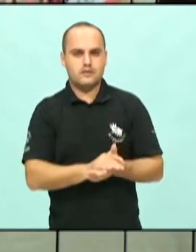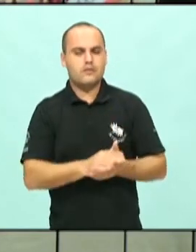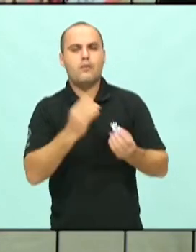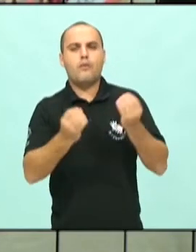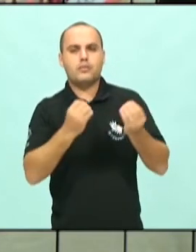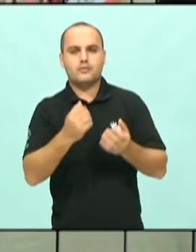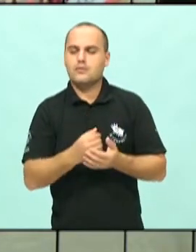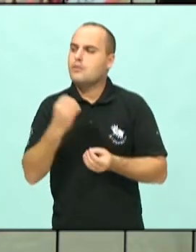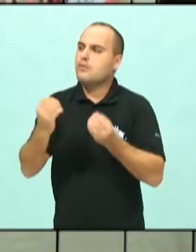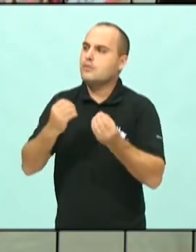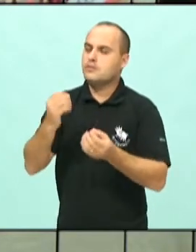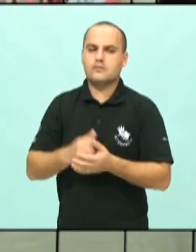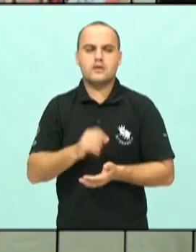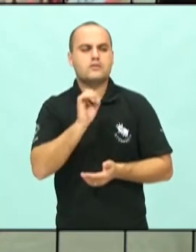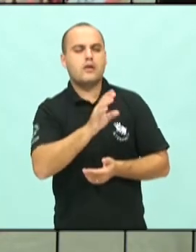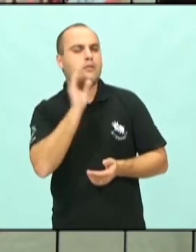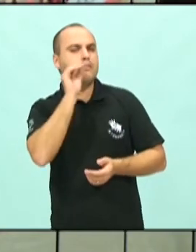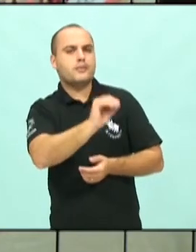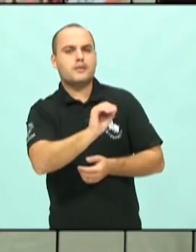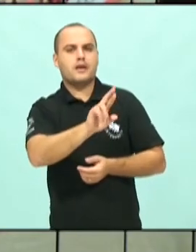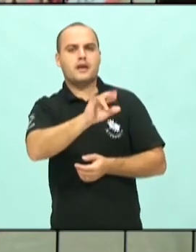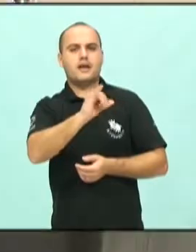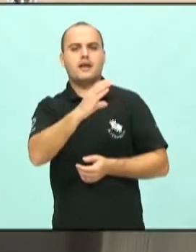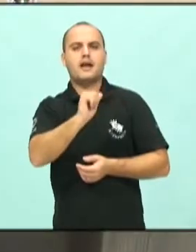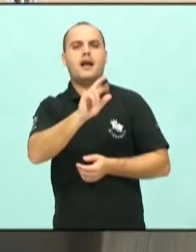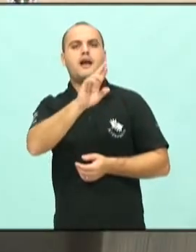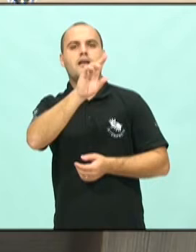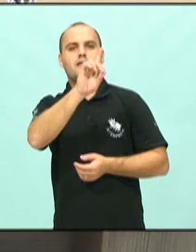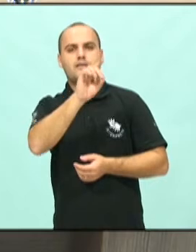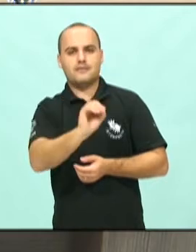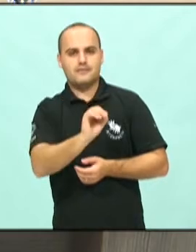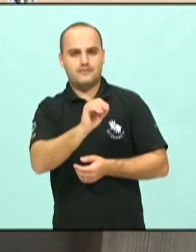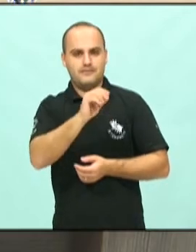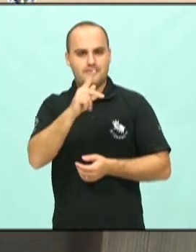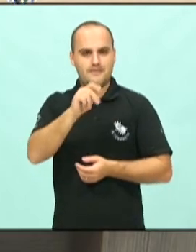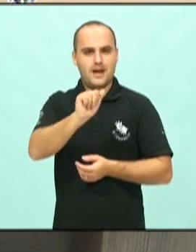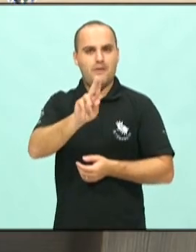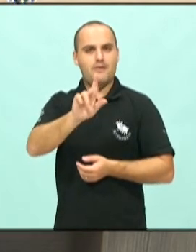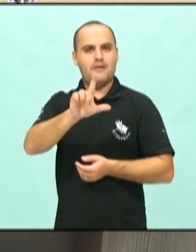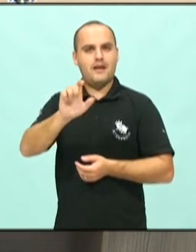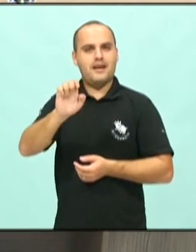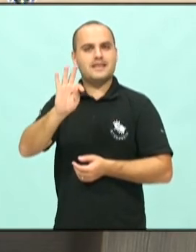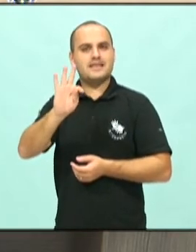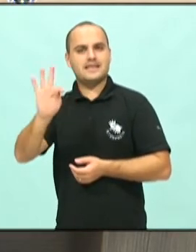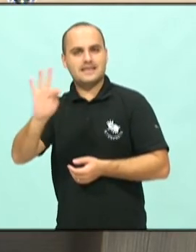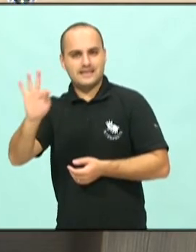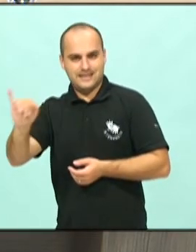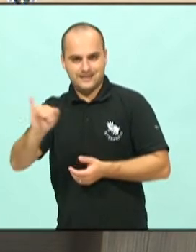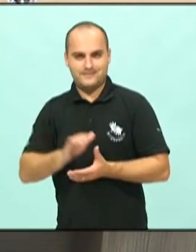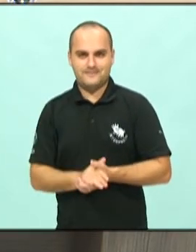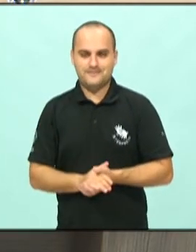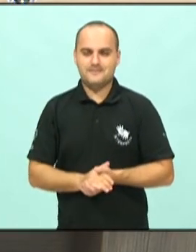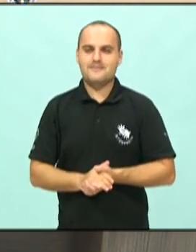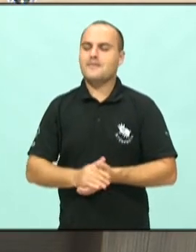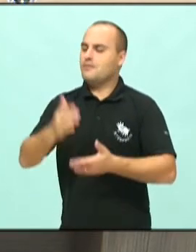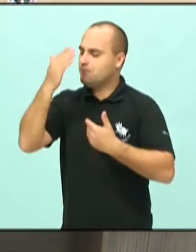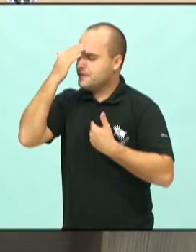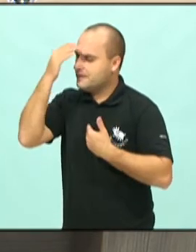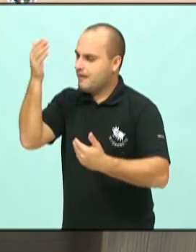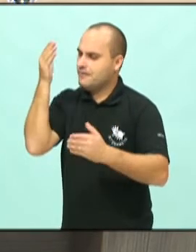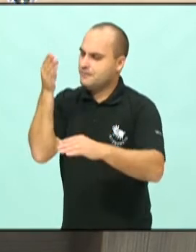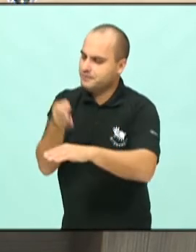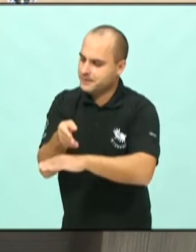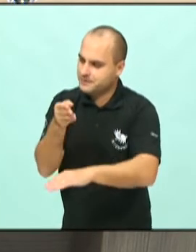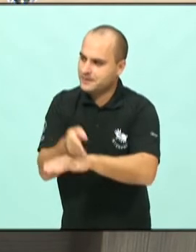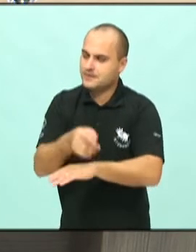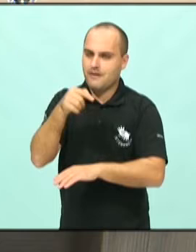Pauletti. Só buscar lá, bota Ricardo Pauletti que com certeza TTI no final, é isso aí. Muito obrigado pela participação aqui no